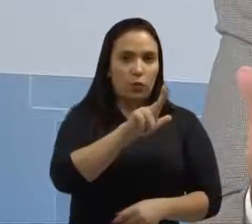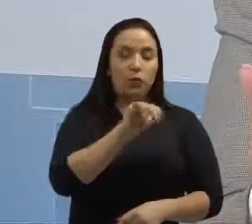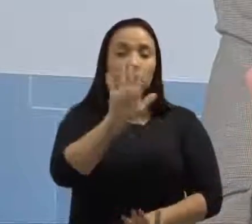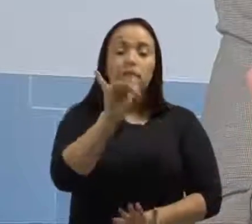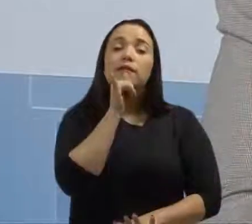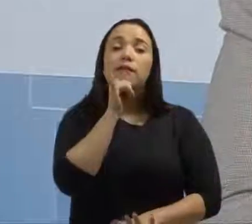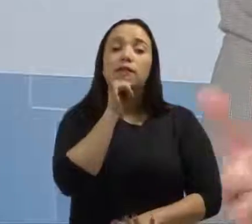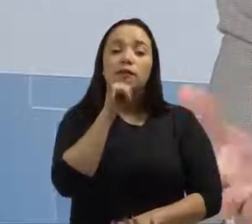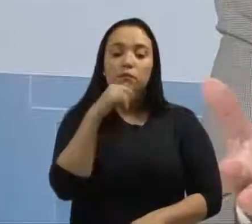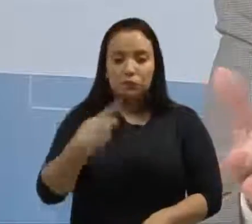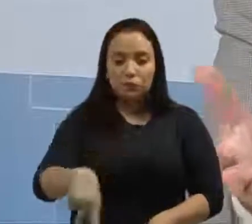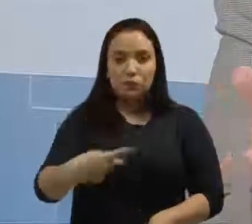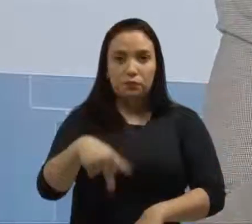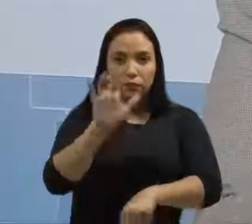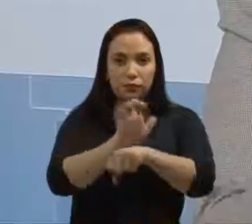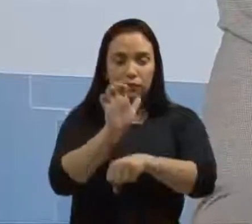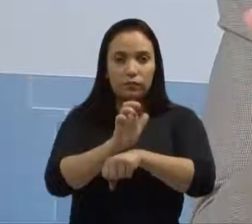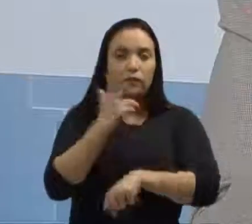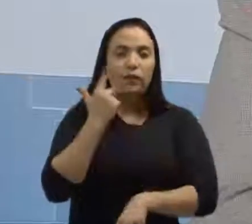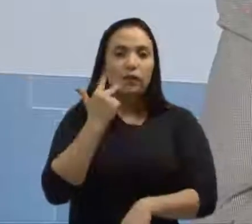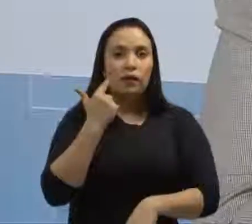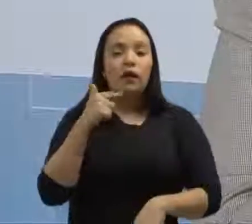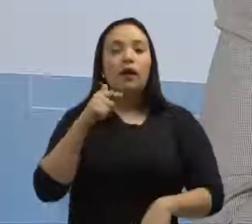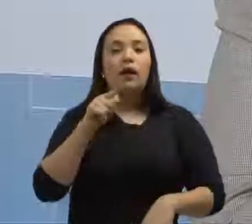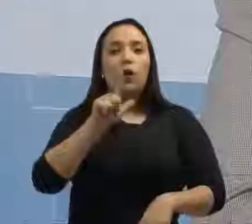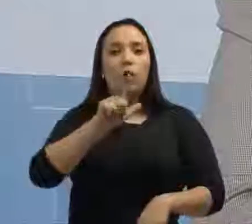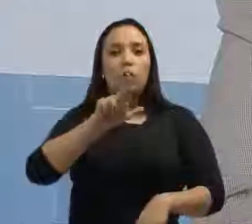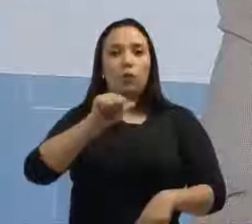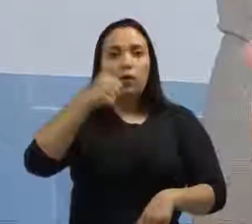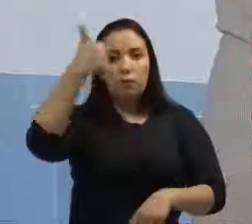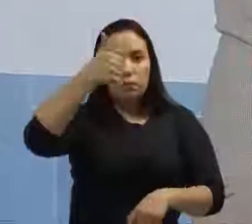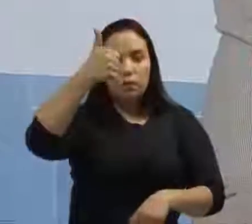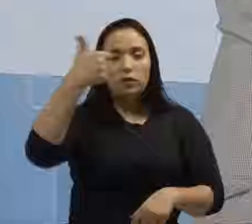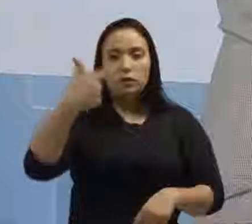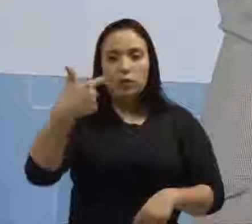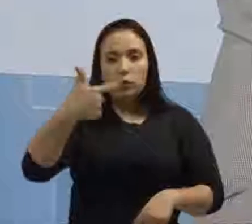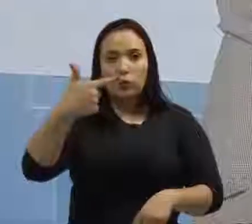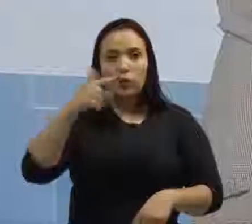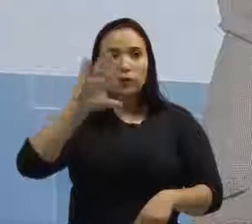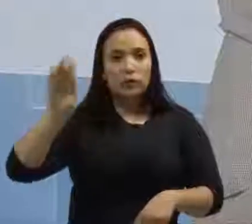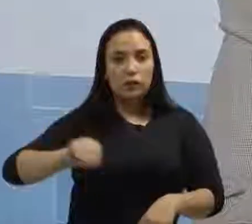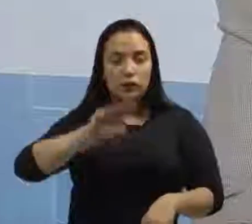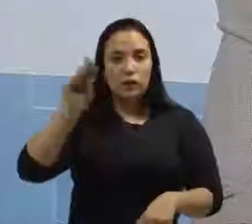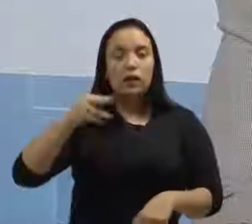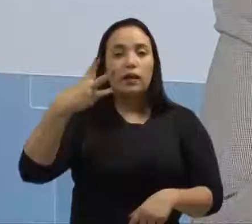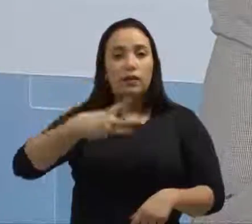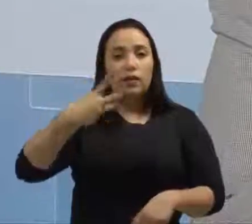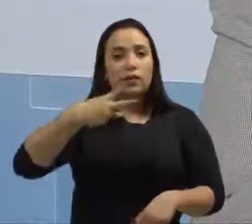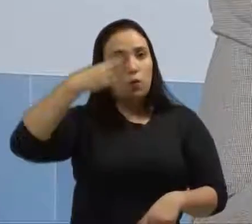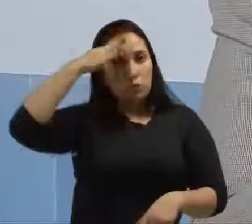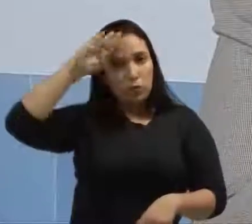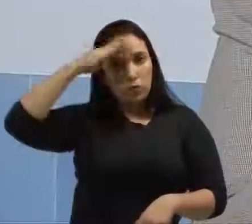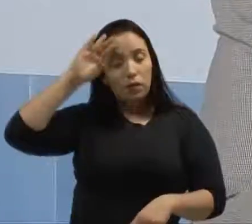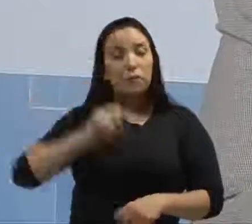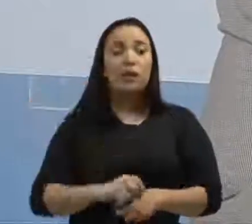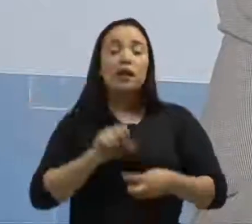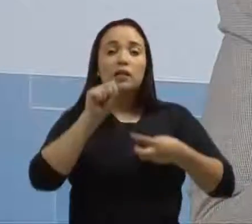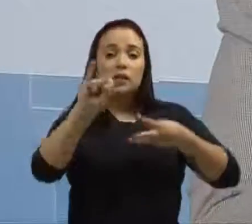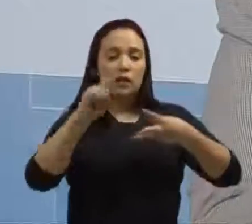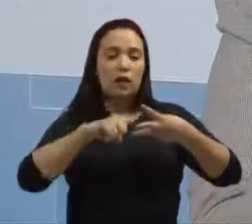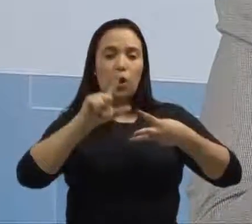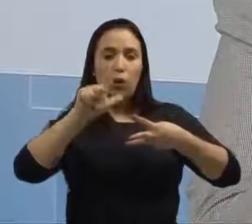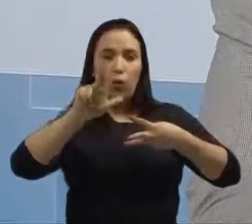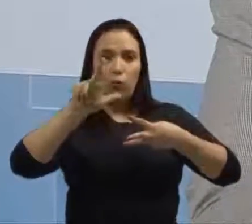questão... Aqui no Ceará, exemplo bem claro no Ceará. O Lula lidera, o Ciro é o segundo, o Bolsonaro é o terceiro, eles ficam disputando ali o segundo e o